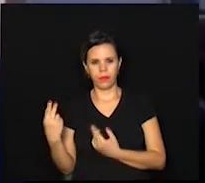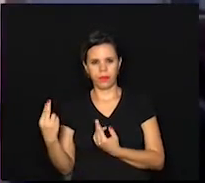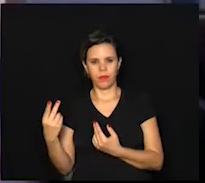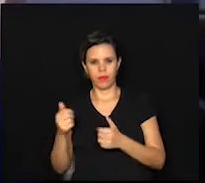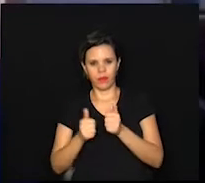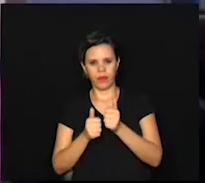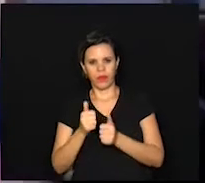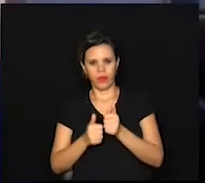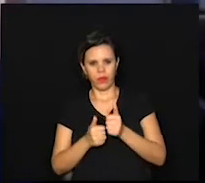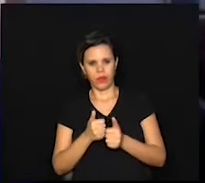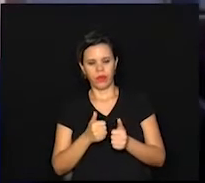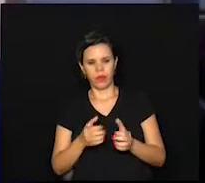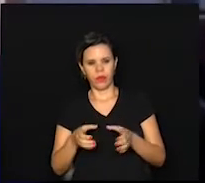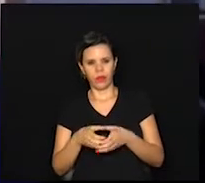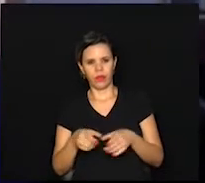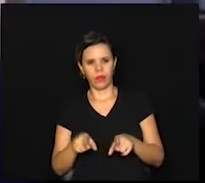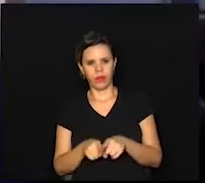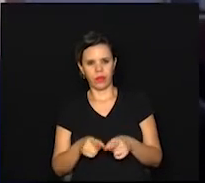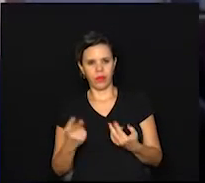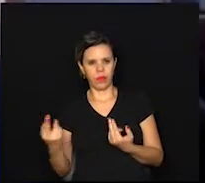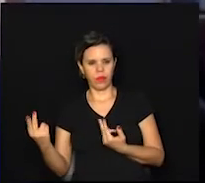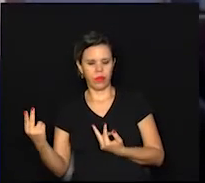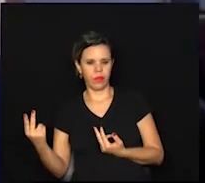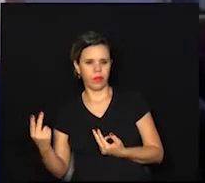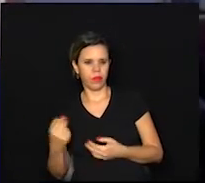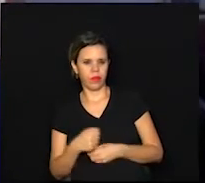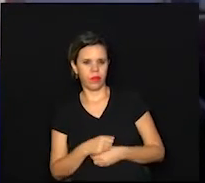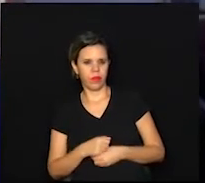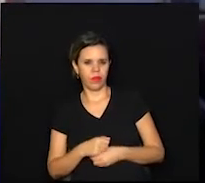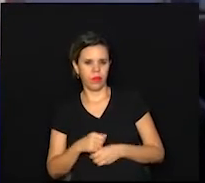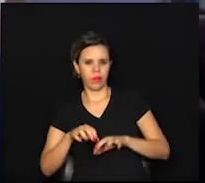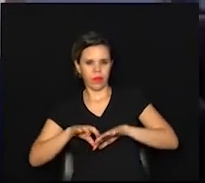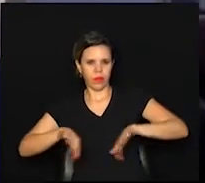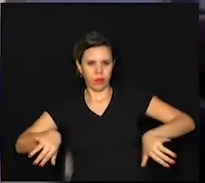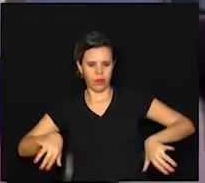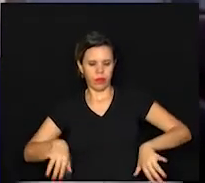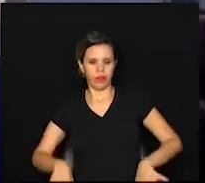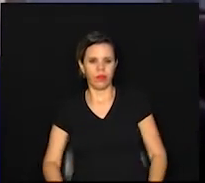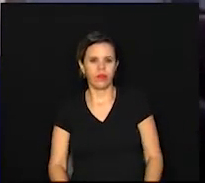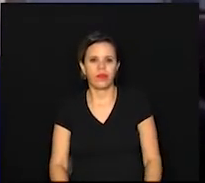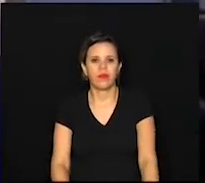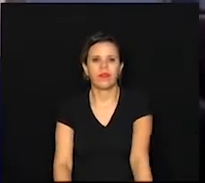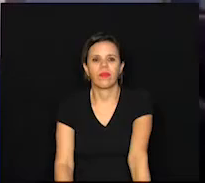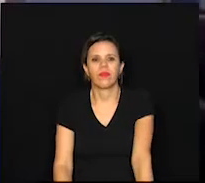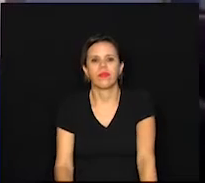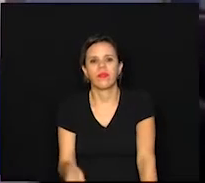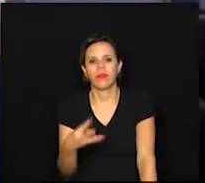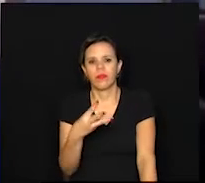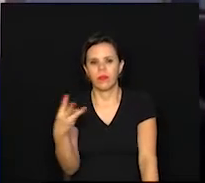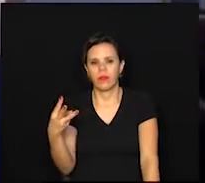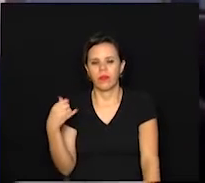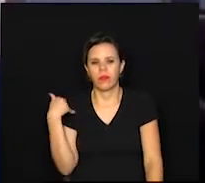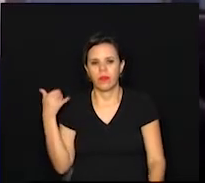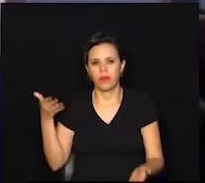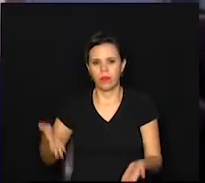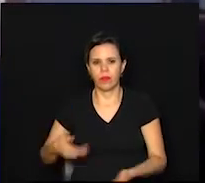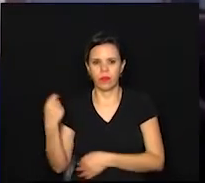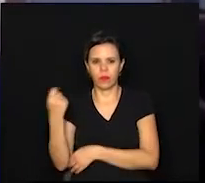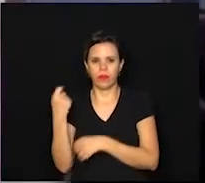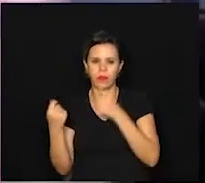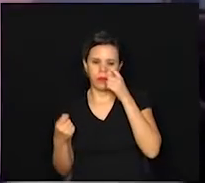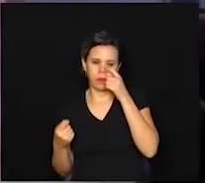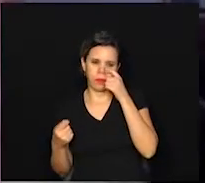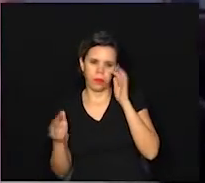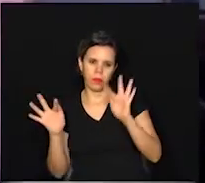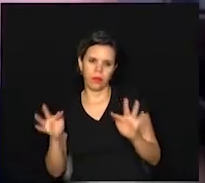nós somos colorados e gaúchos, mas desgarrados, né? Eu estou há 33 anos aqui, então feliz da